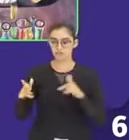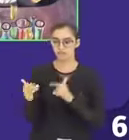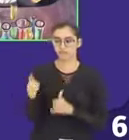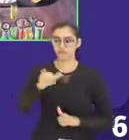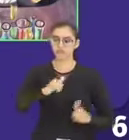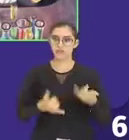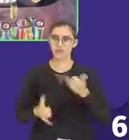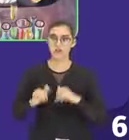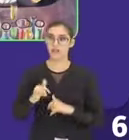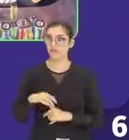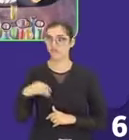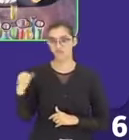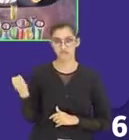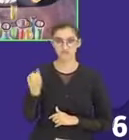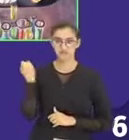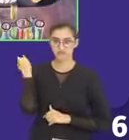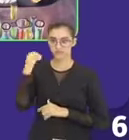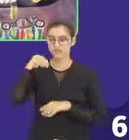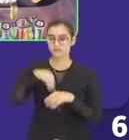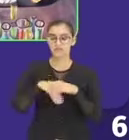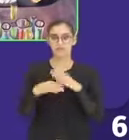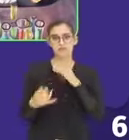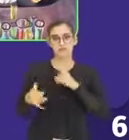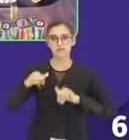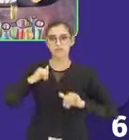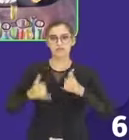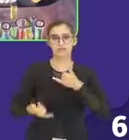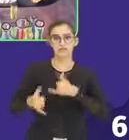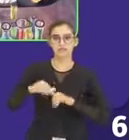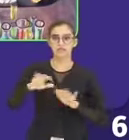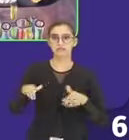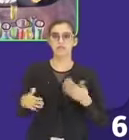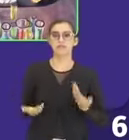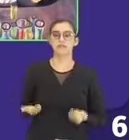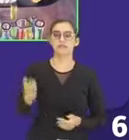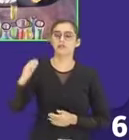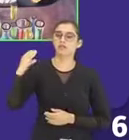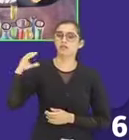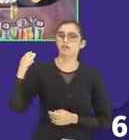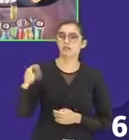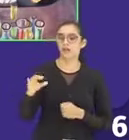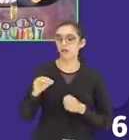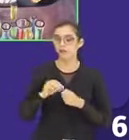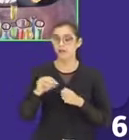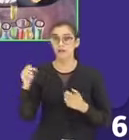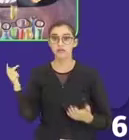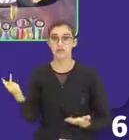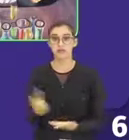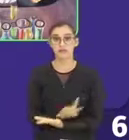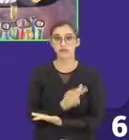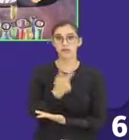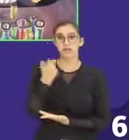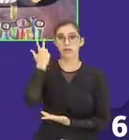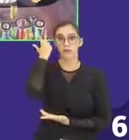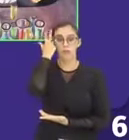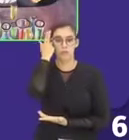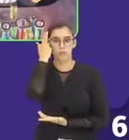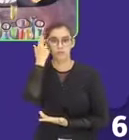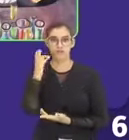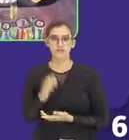E aí ele fazia esses experimentos. Então a ciência, ela faz acontecimentos naturais, né? De uma